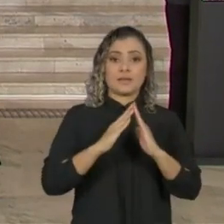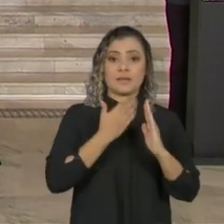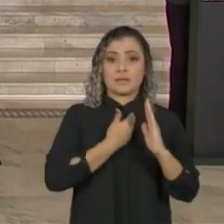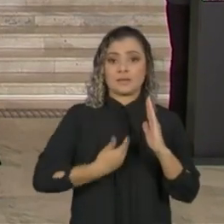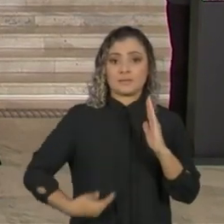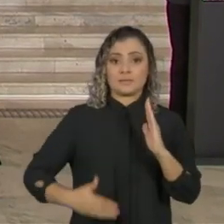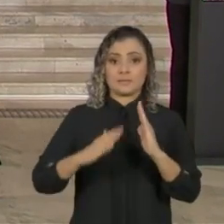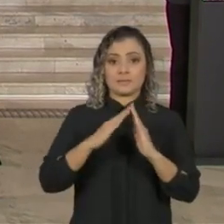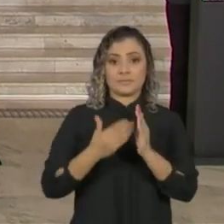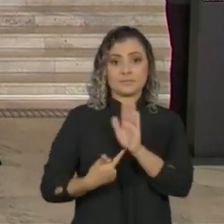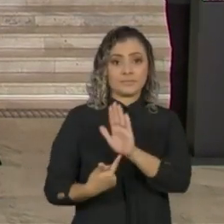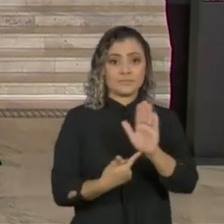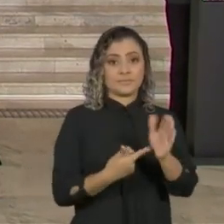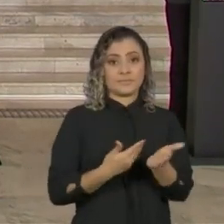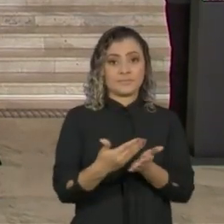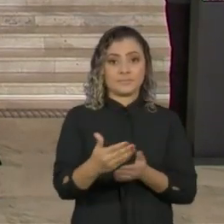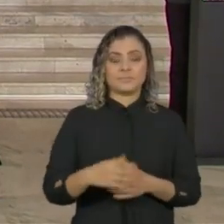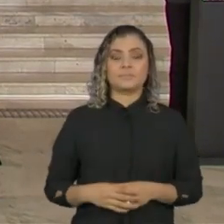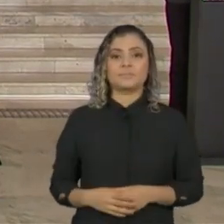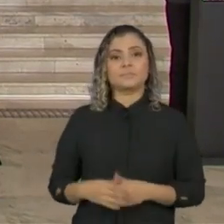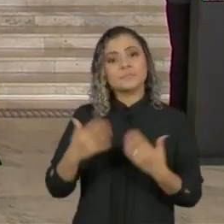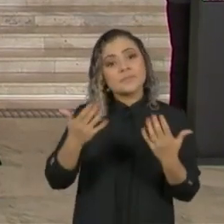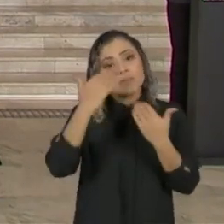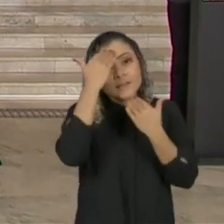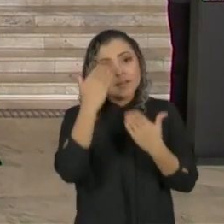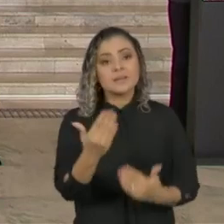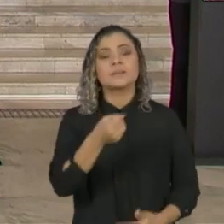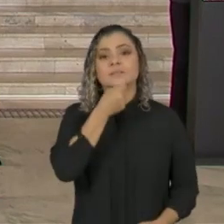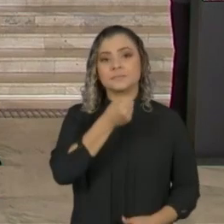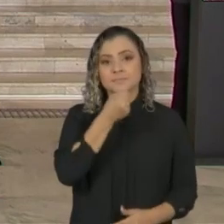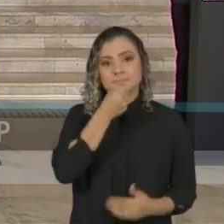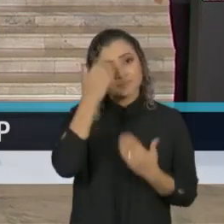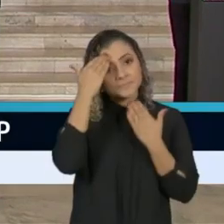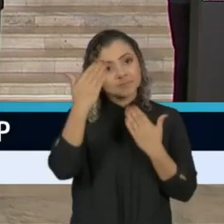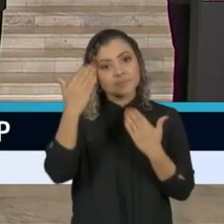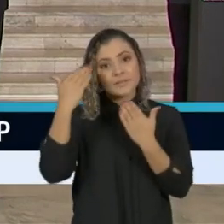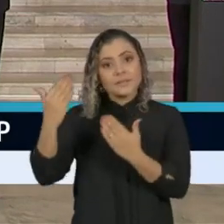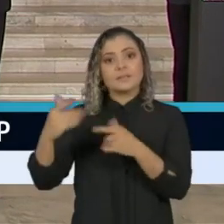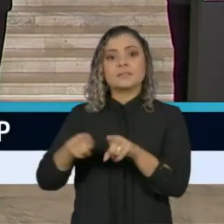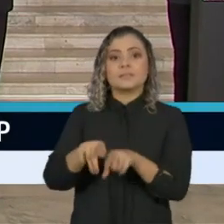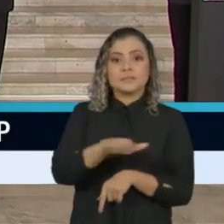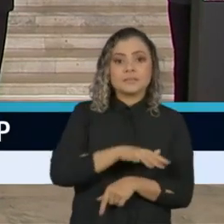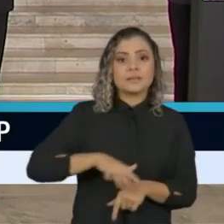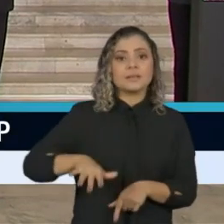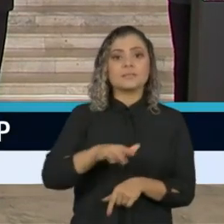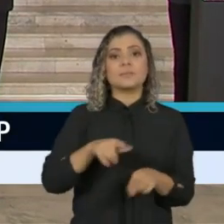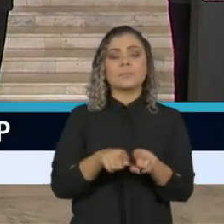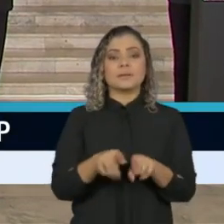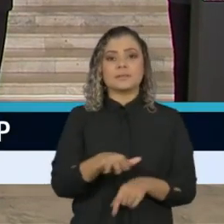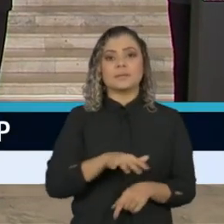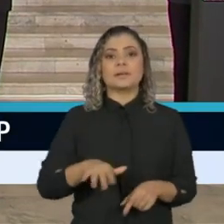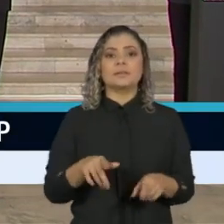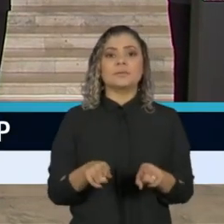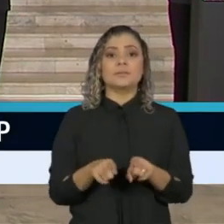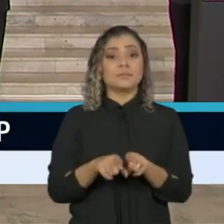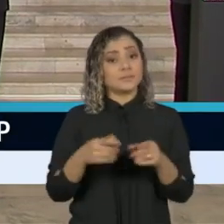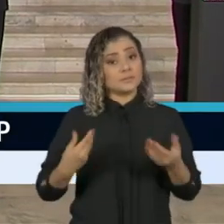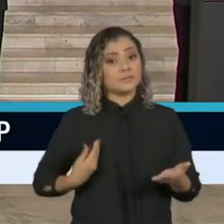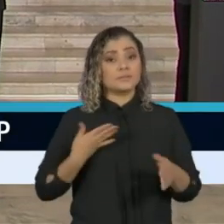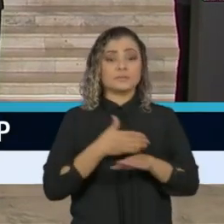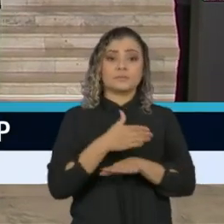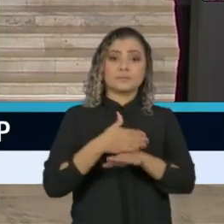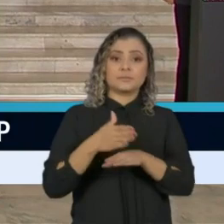entrevista coletiva. Quero agradecer a presença dos jornalistas, cinegrafistas, fotógrafos, os que estão aqui, os que puderam vir até